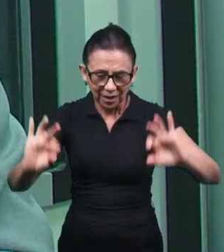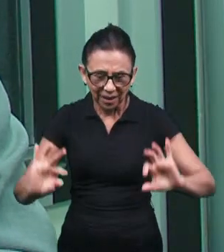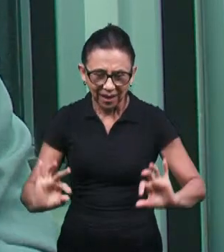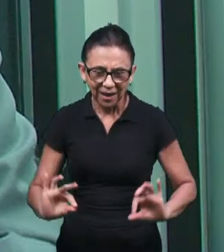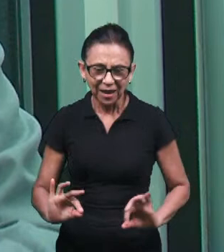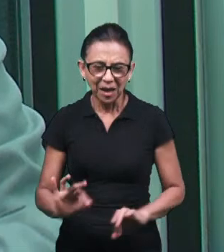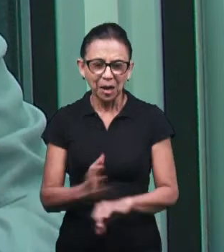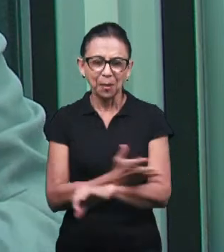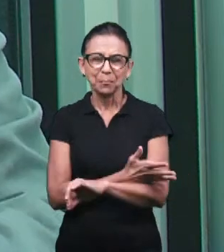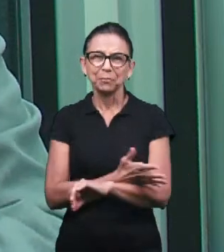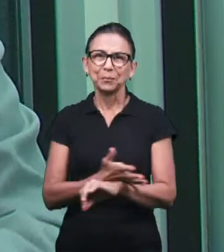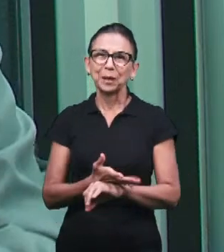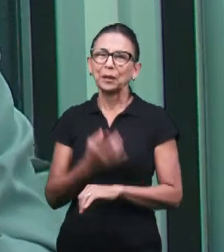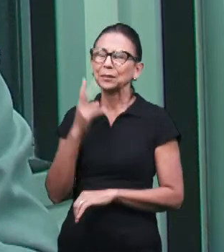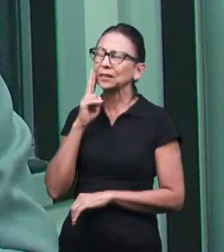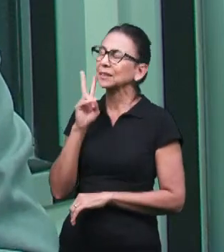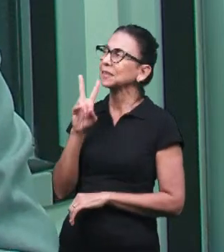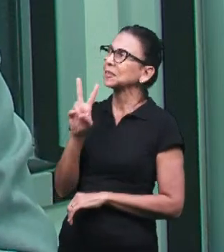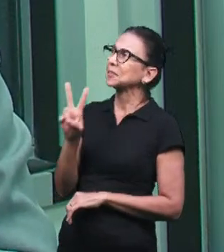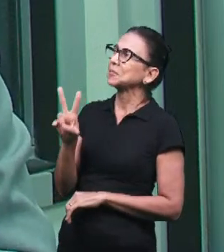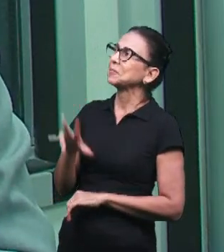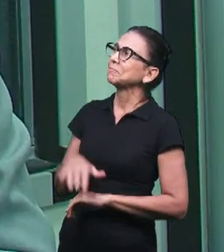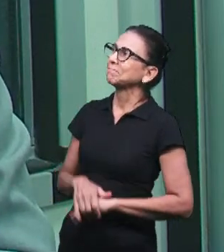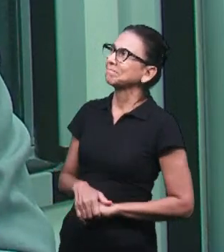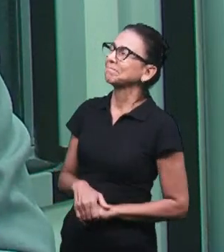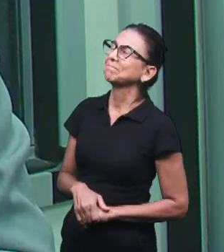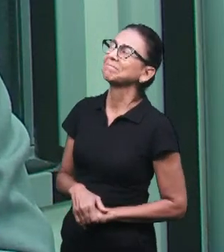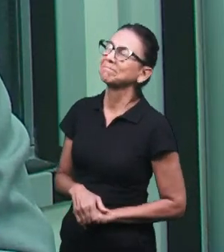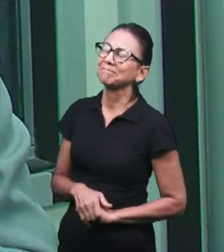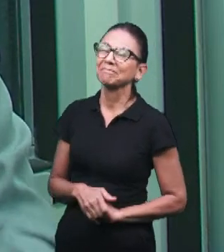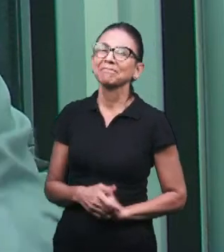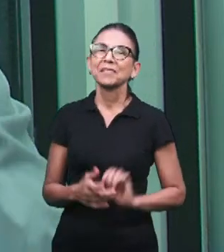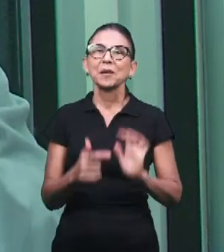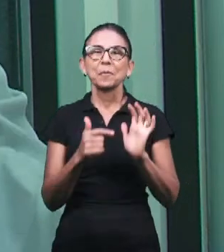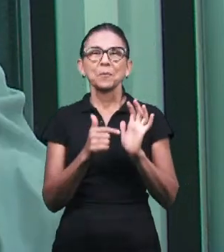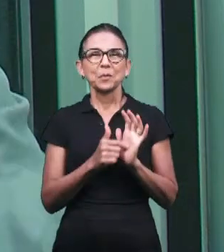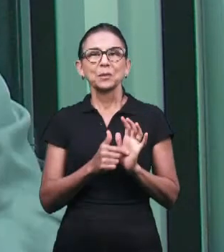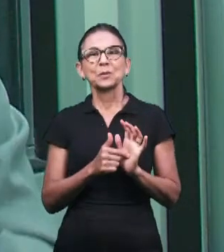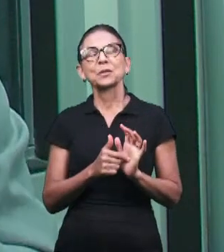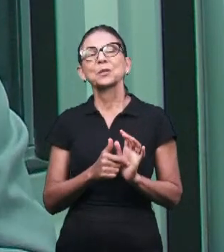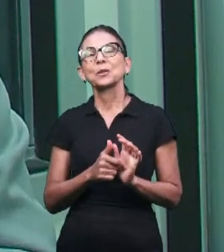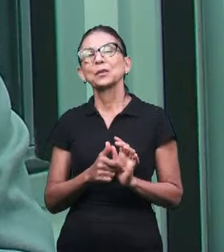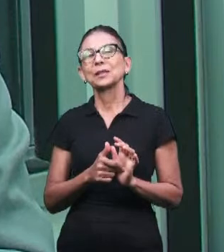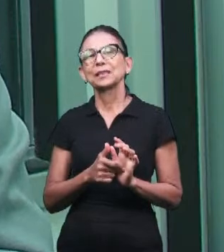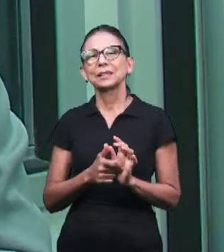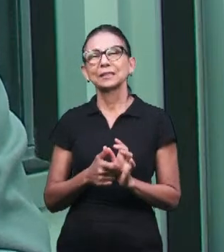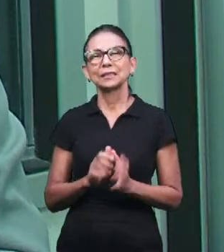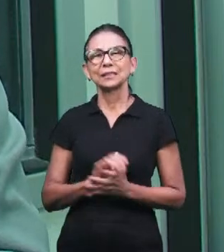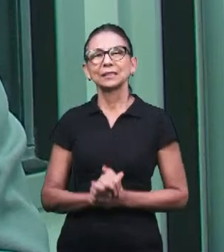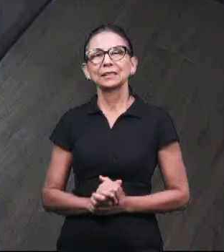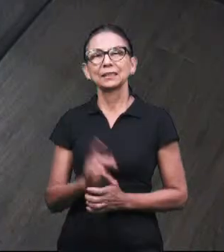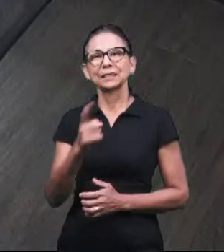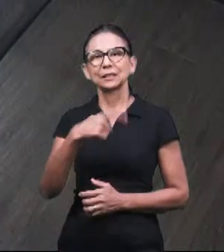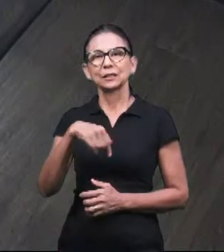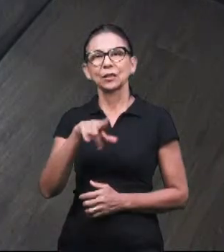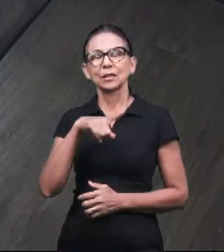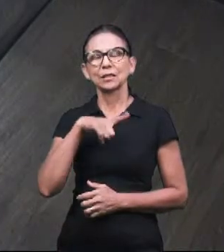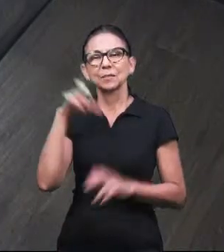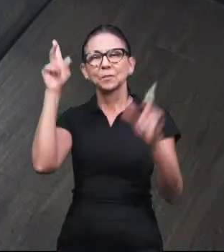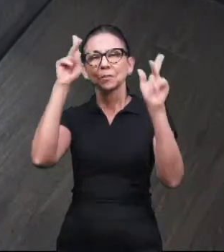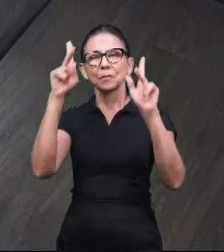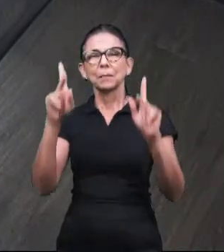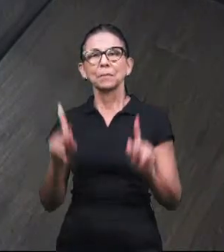entendido que nós tínhamos uma paz diferente daquela que o mundo traz, a paz que o Senhor Jesus nos dá.